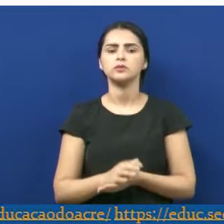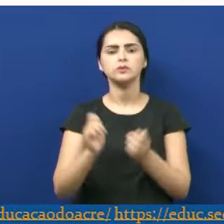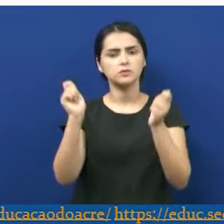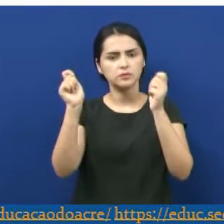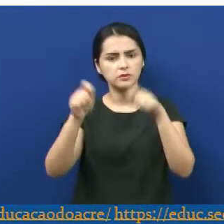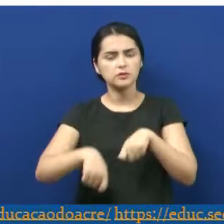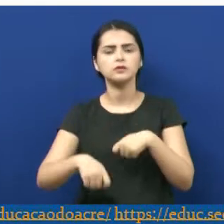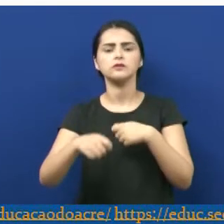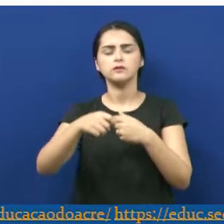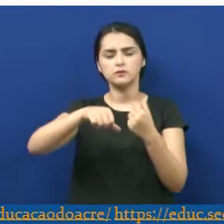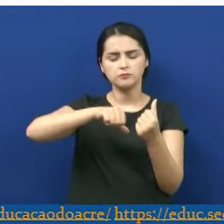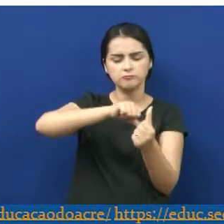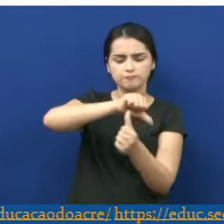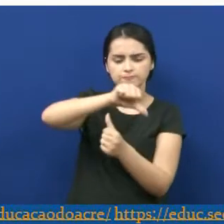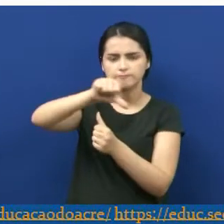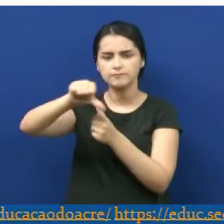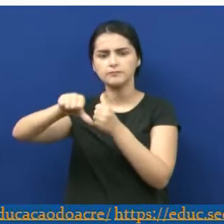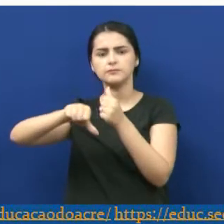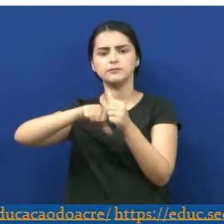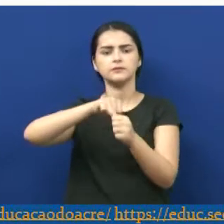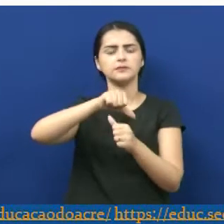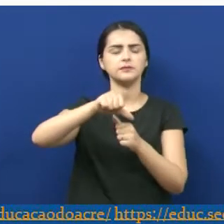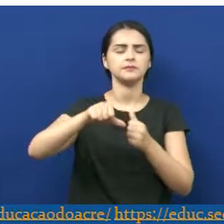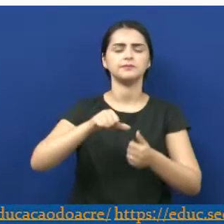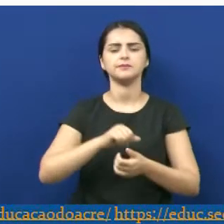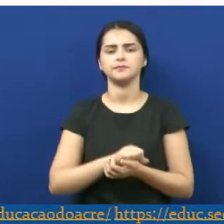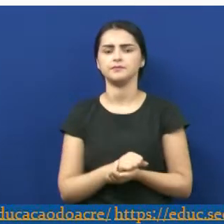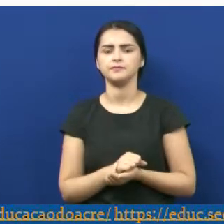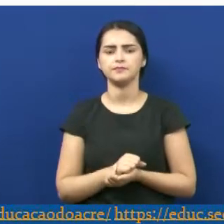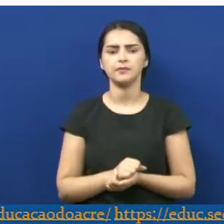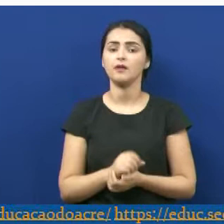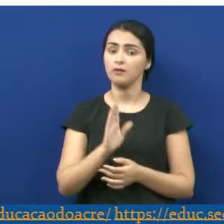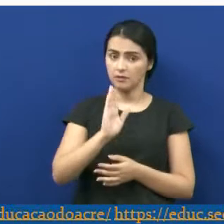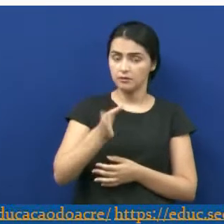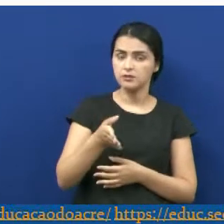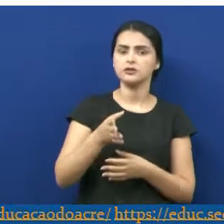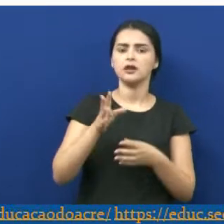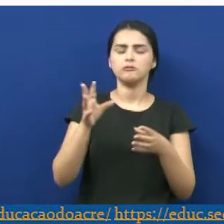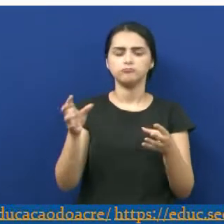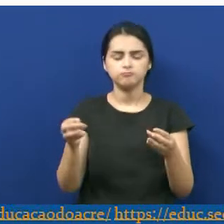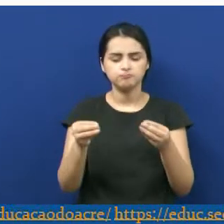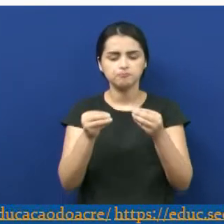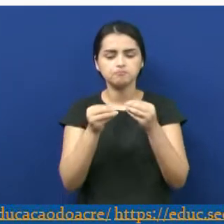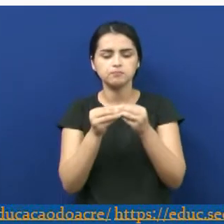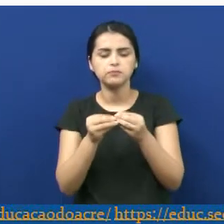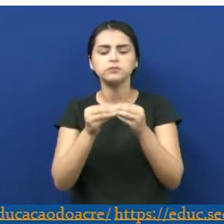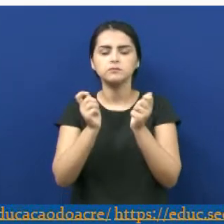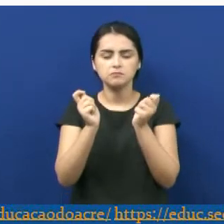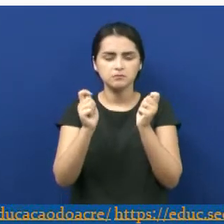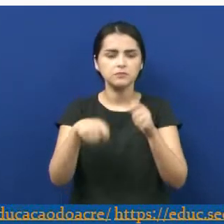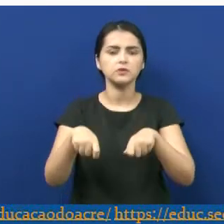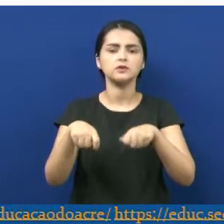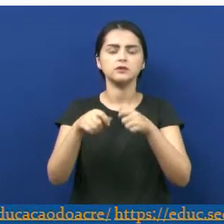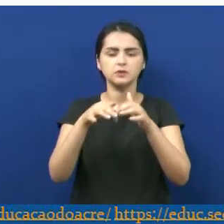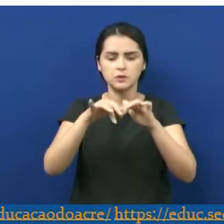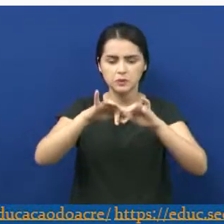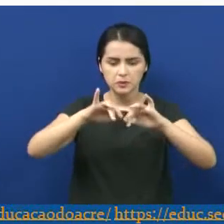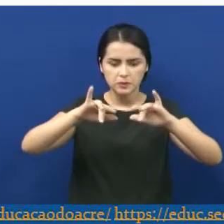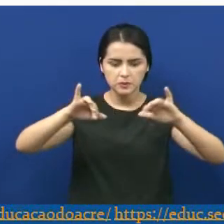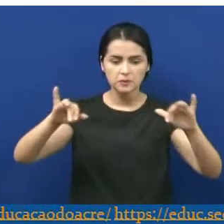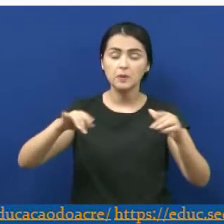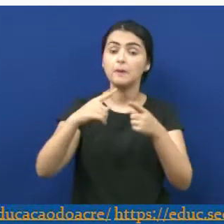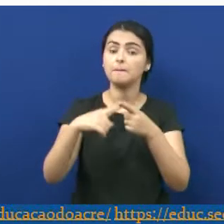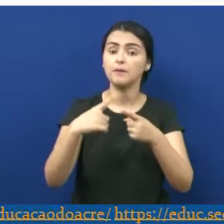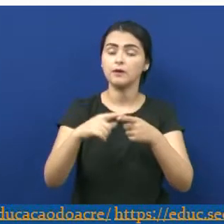de sofrer o fenômeno da dissociação iônica. Ou seja, já é um composto que naturalmente ele se dissocia, porque é formado por um